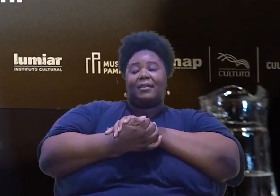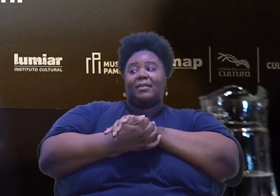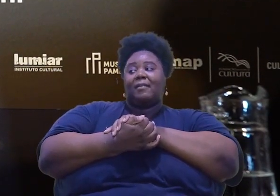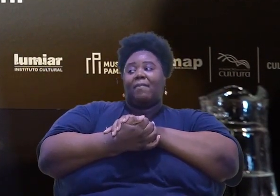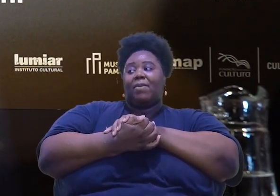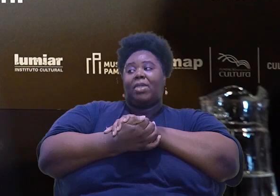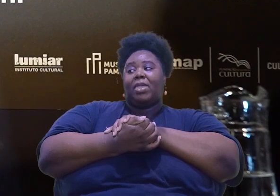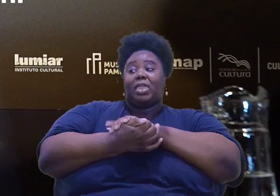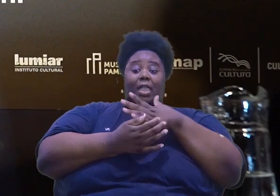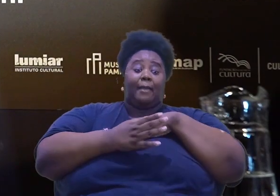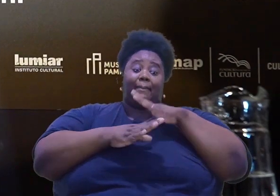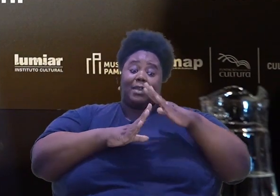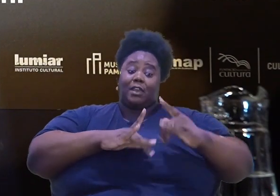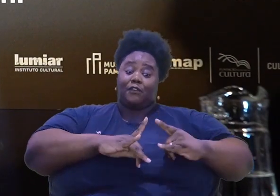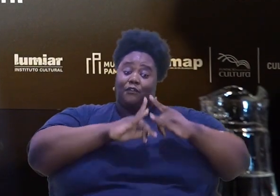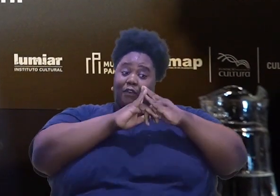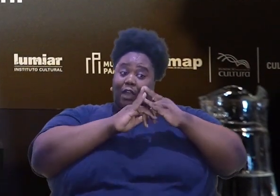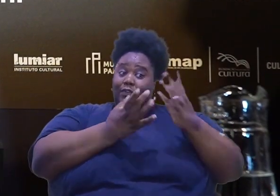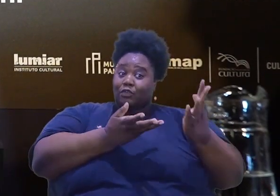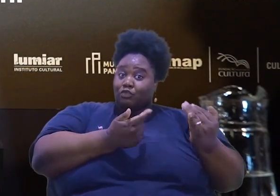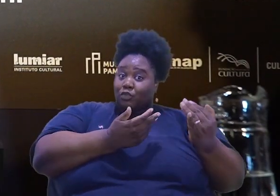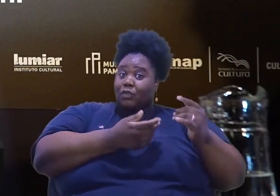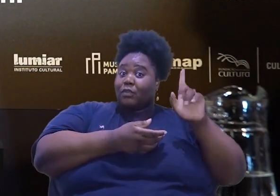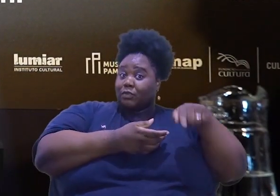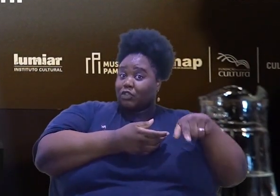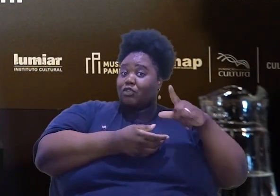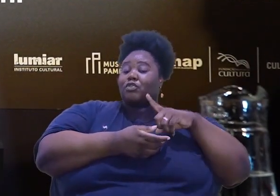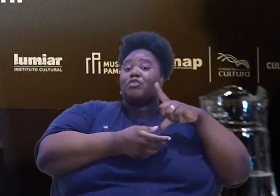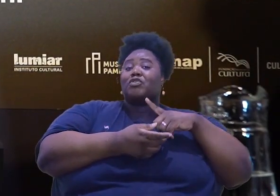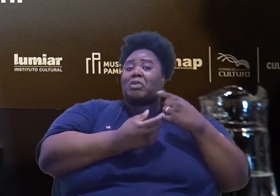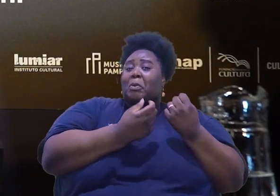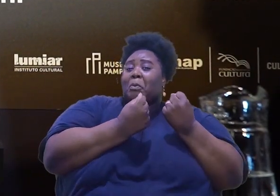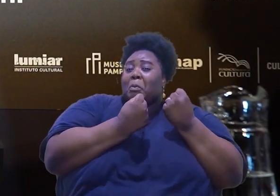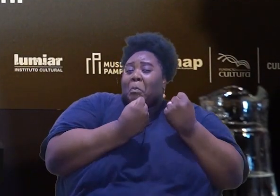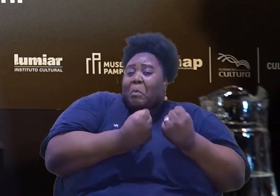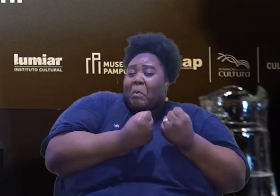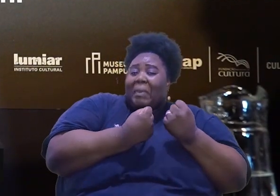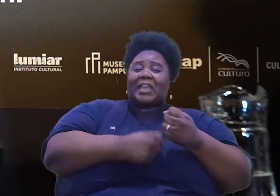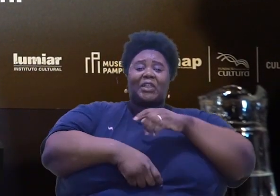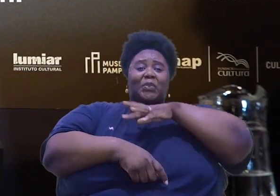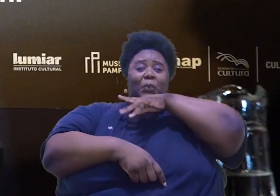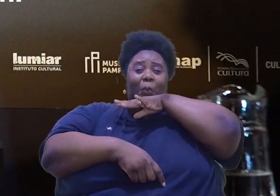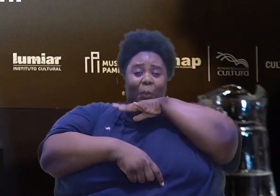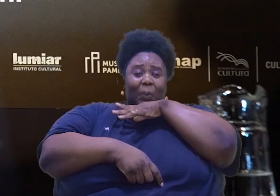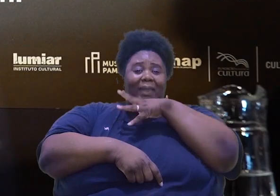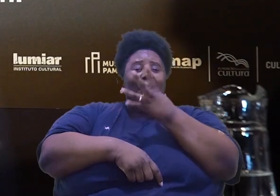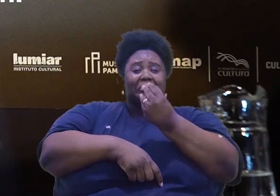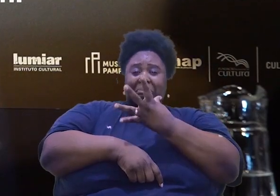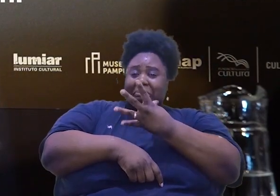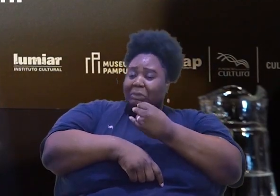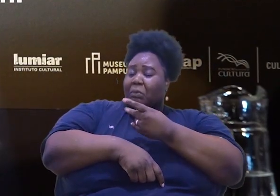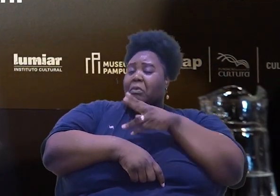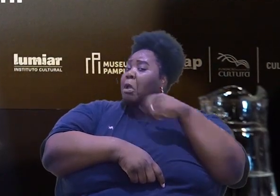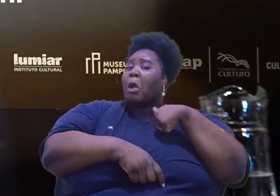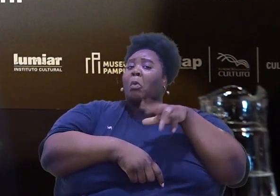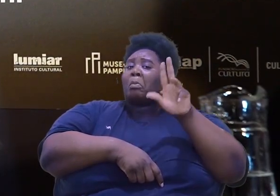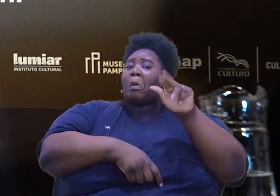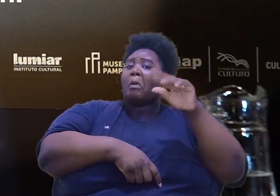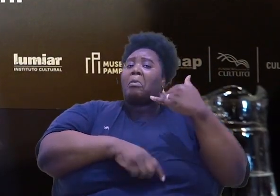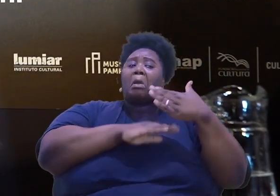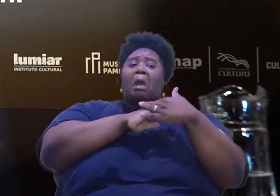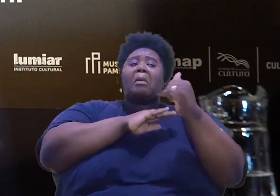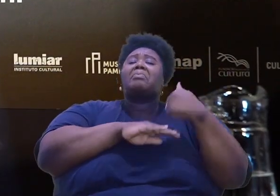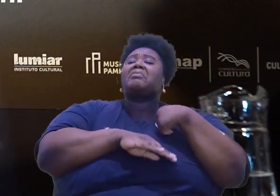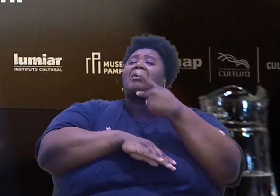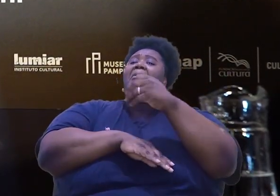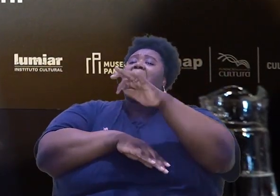pelo menos na minha infância, na minha juventude, tinha um peso negativo muito grande. Eu nunca fui chamada